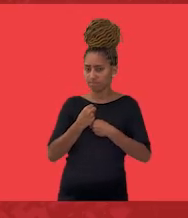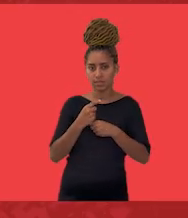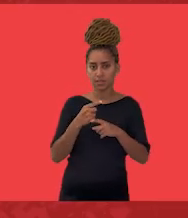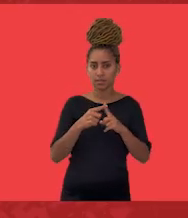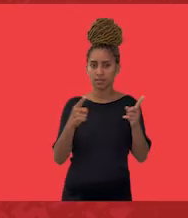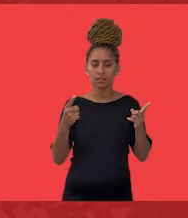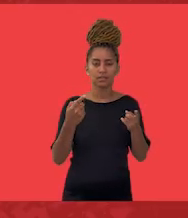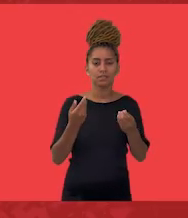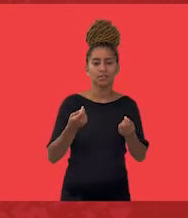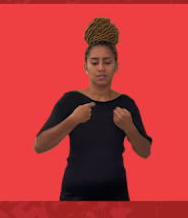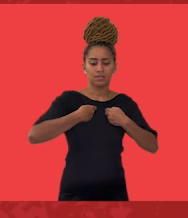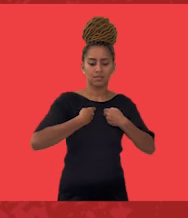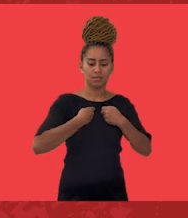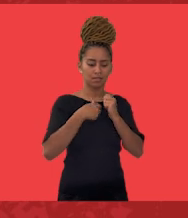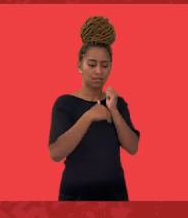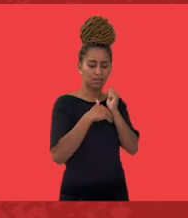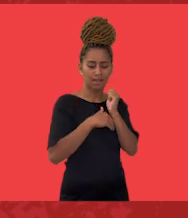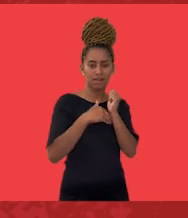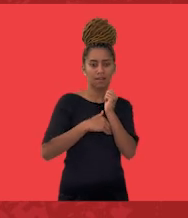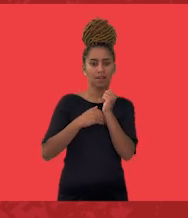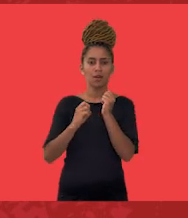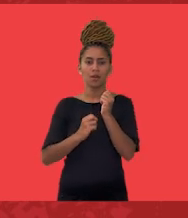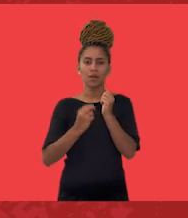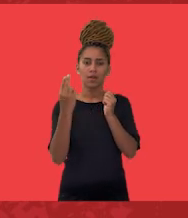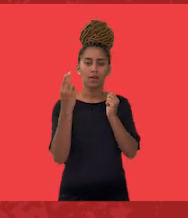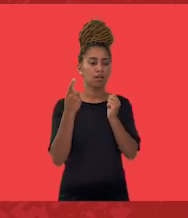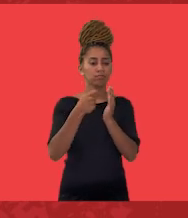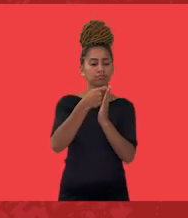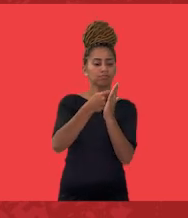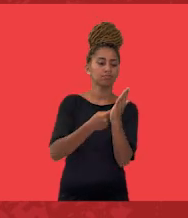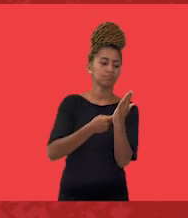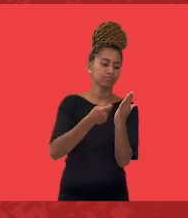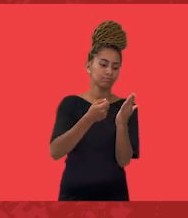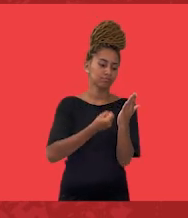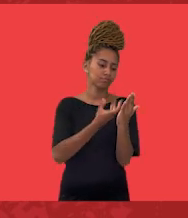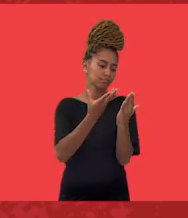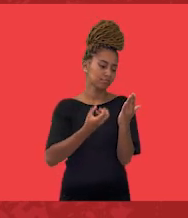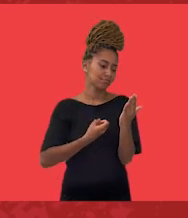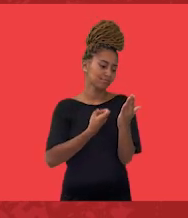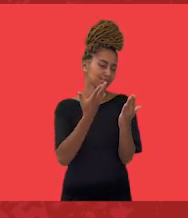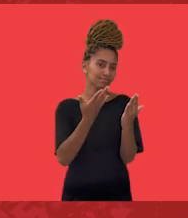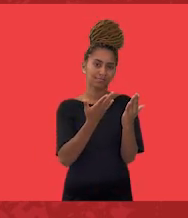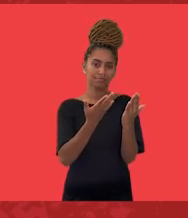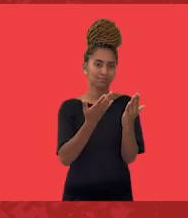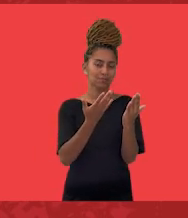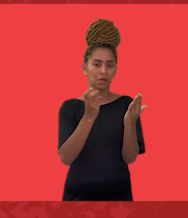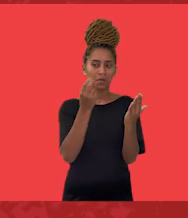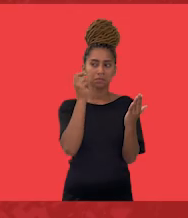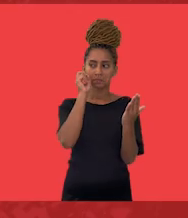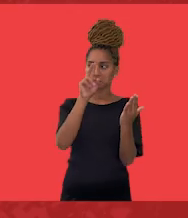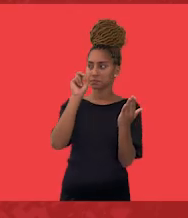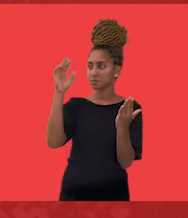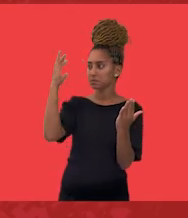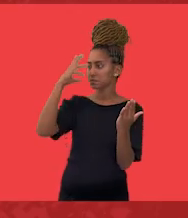ou placa, o que torna patético o invento de decifrar datas, caminhos. Quem sabe você